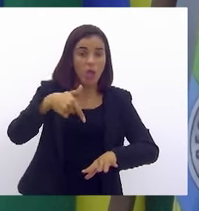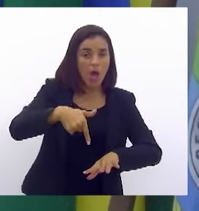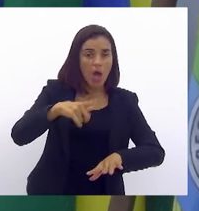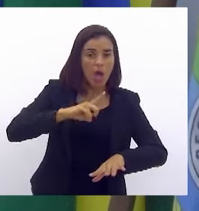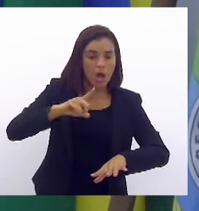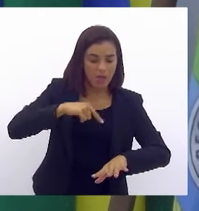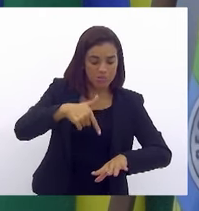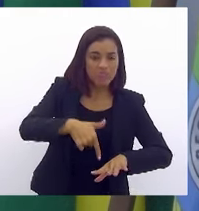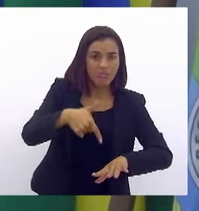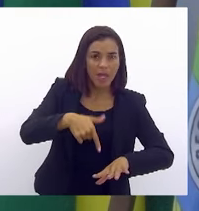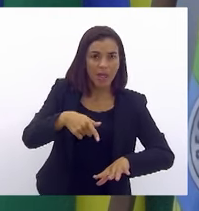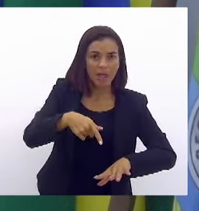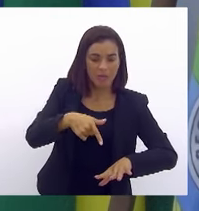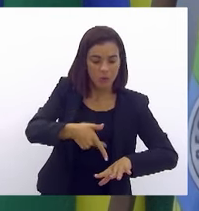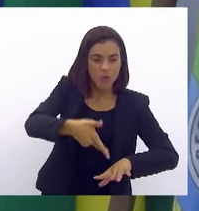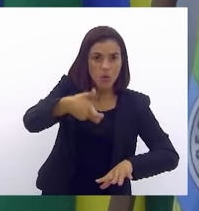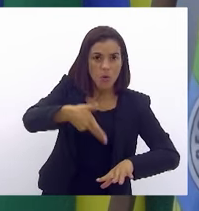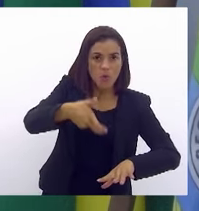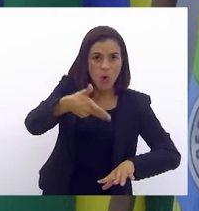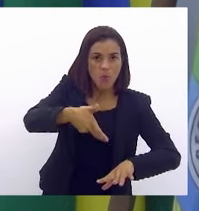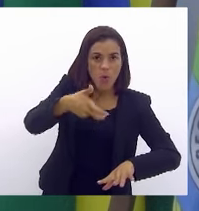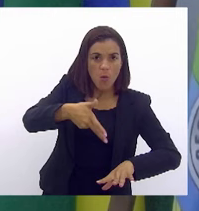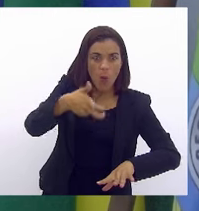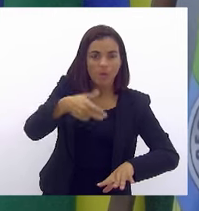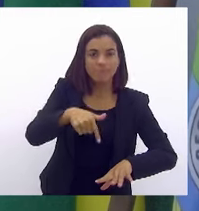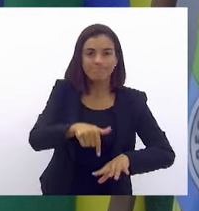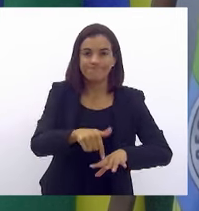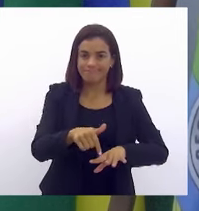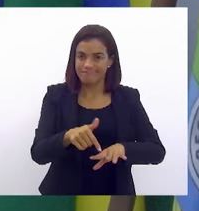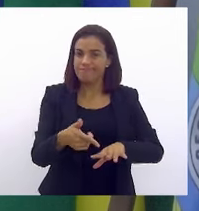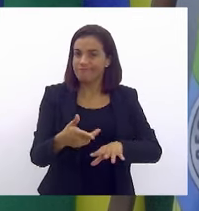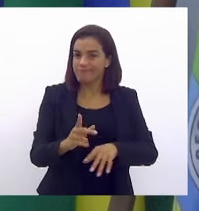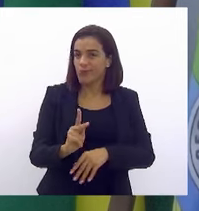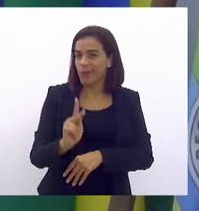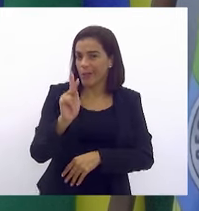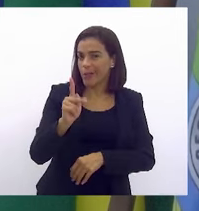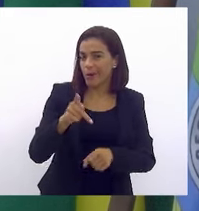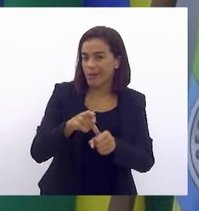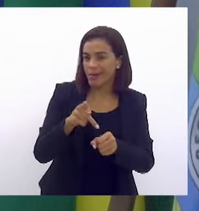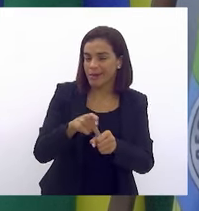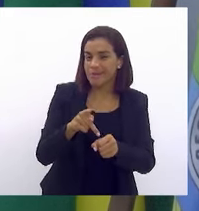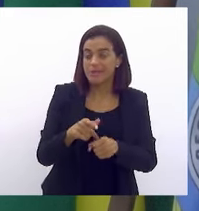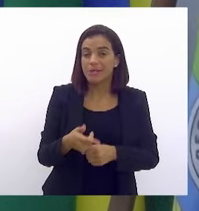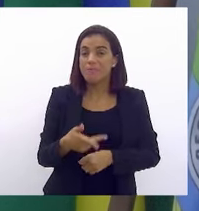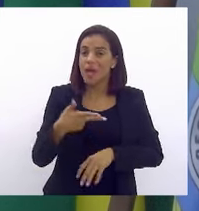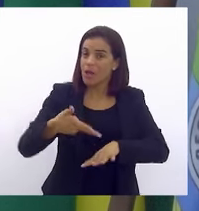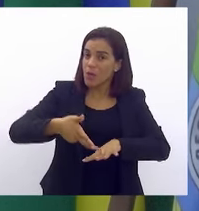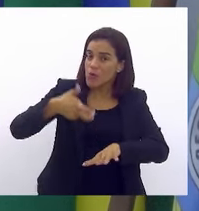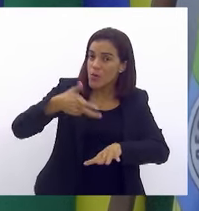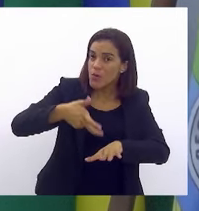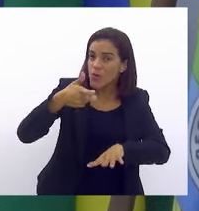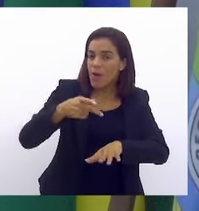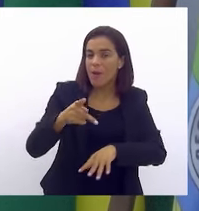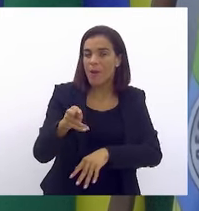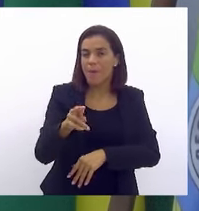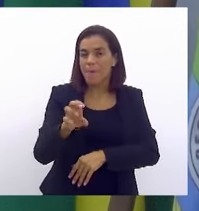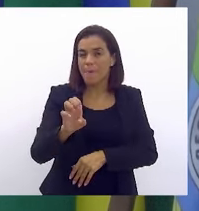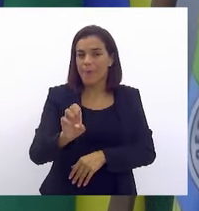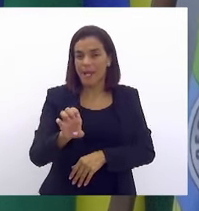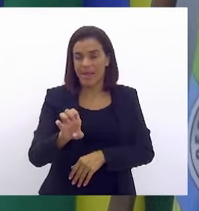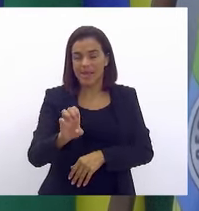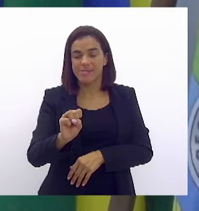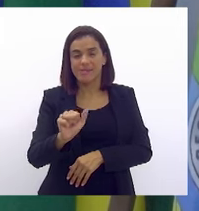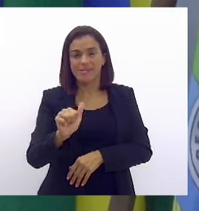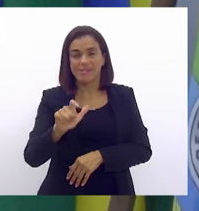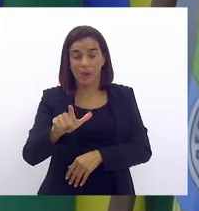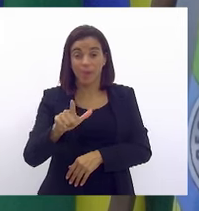e deu todo o conhecimento técnico ao corpo da Petrobras para a exploração do pré-sal. E se Maricá hoje